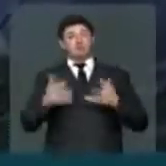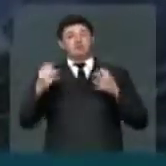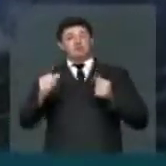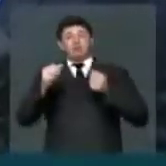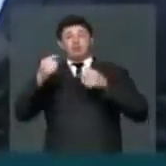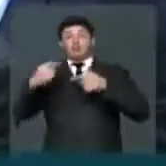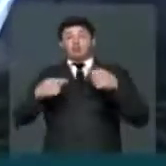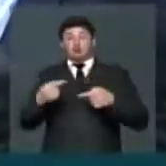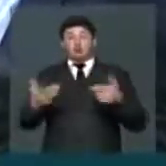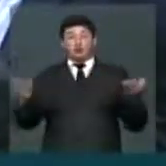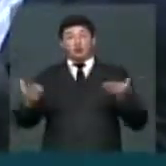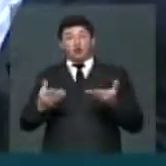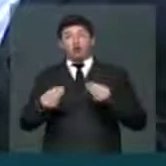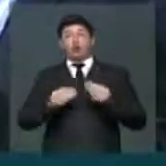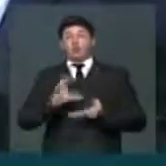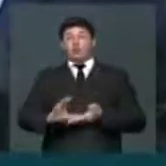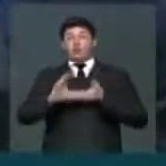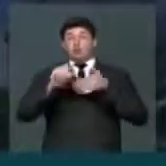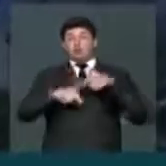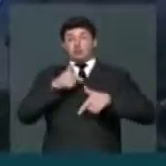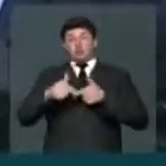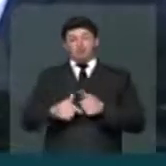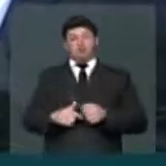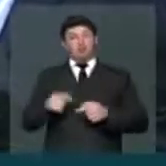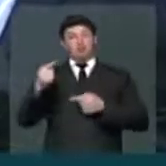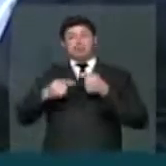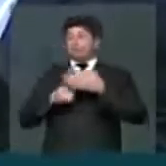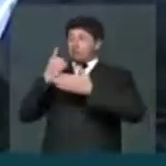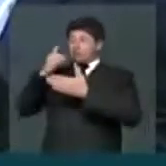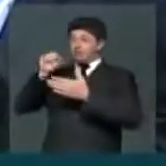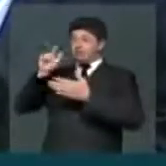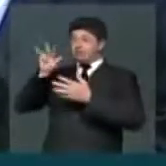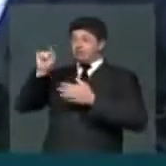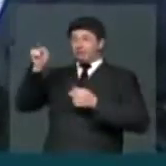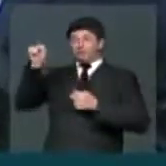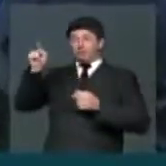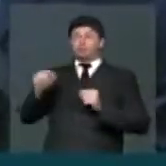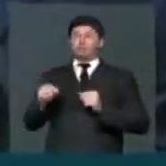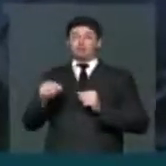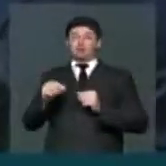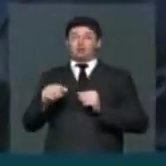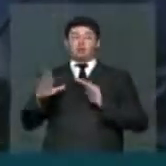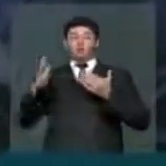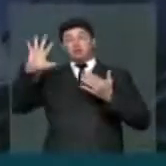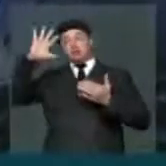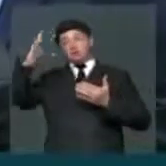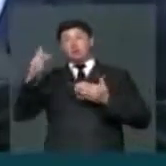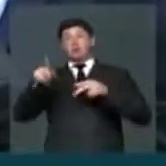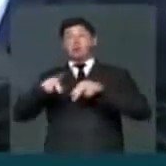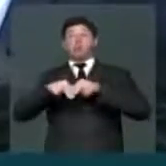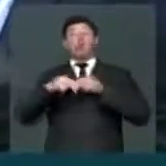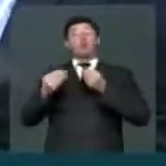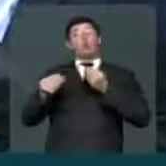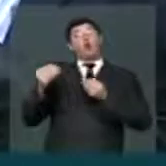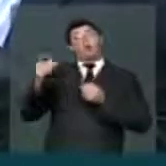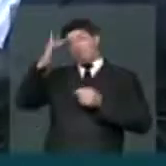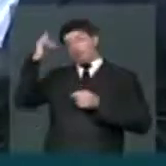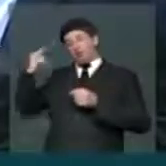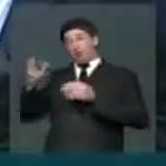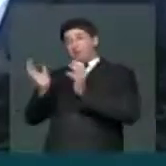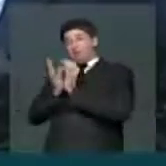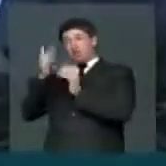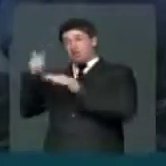discutir o funcionamento atual dos conselhos, para discutir, deputado Domingos Sávio, os antídotos ao seu aparelhamento,